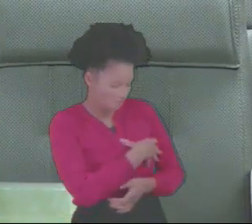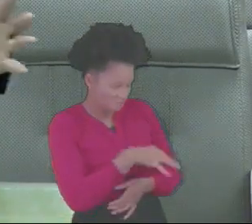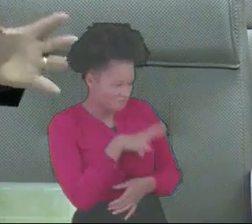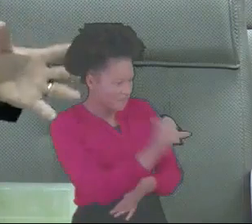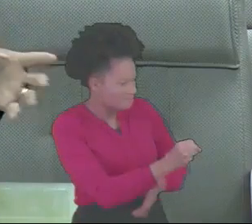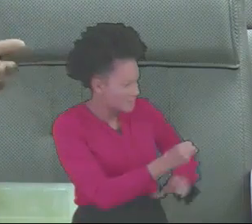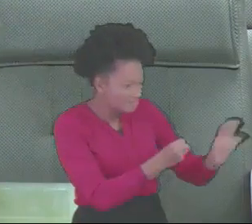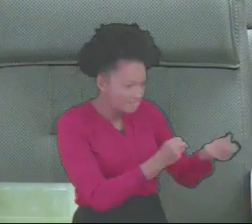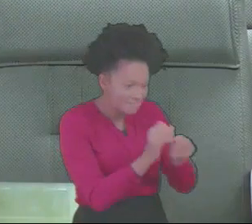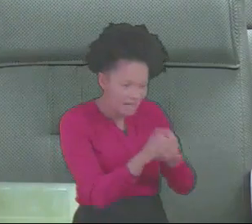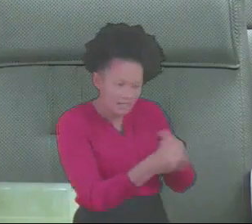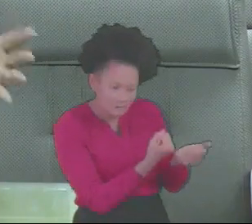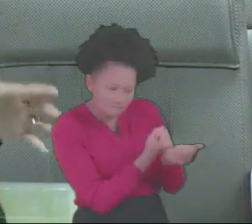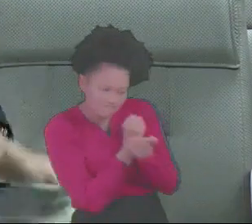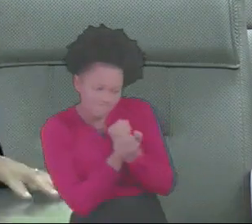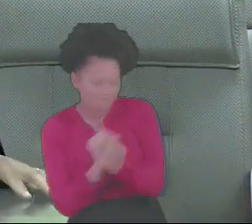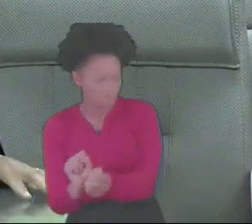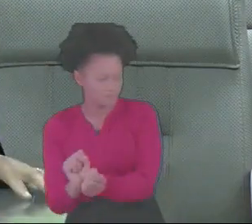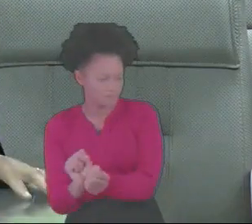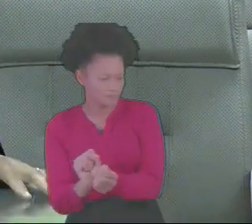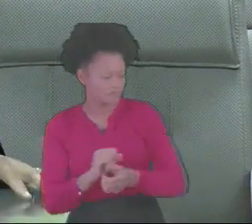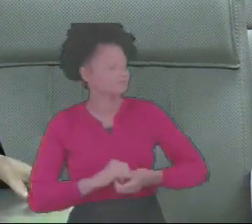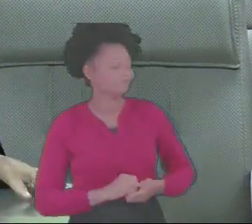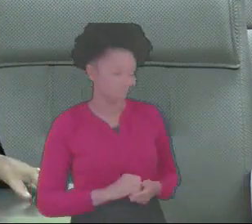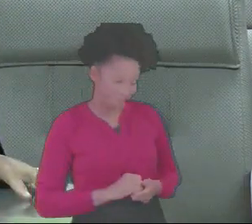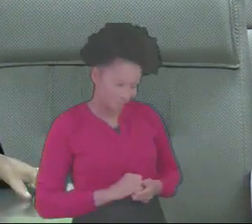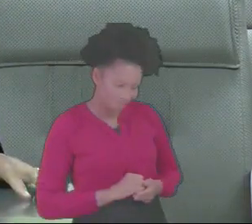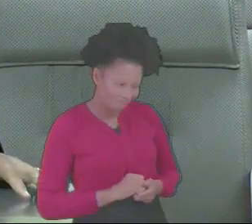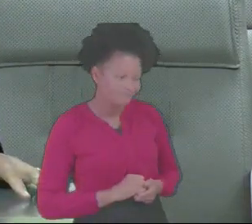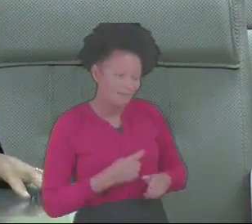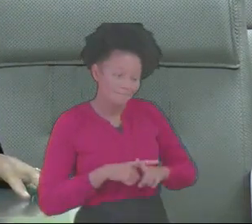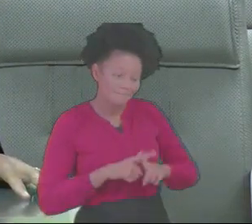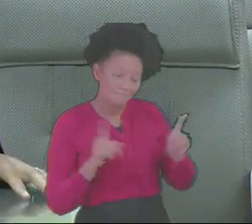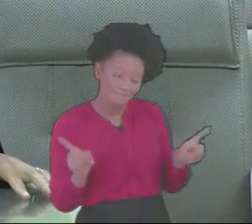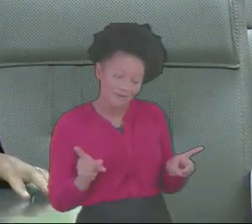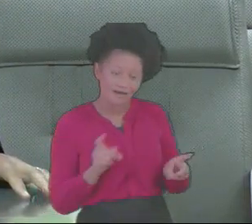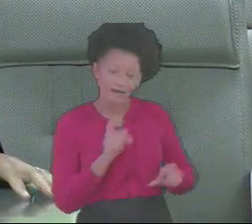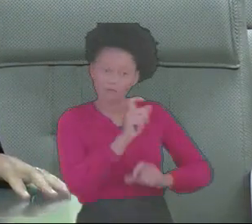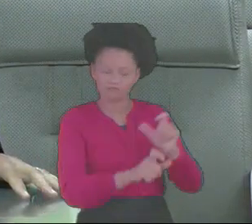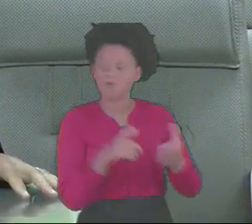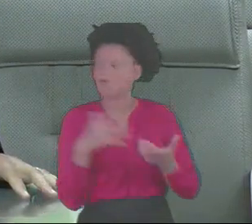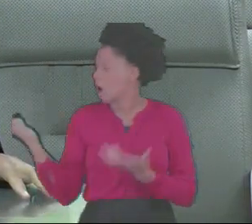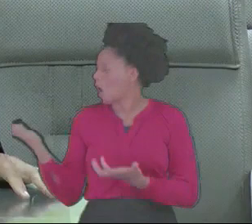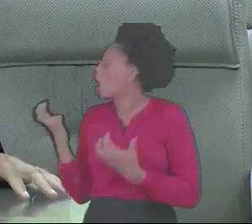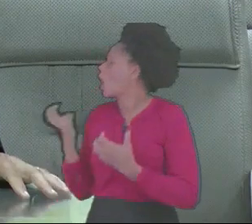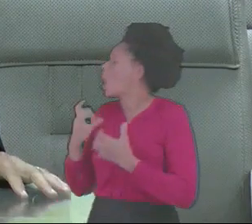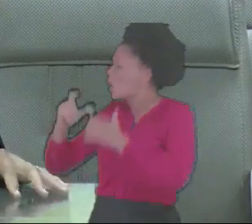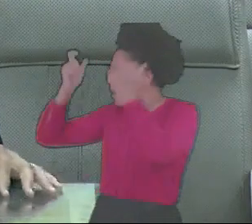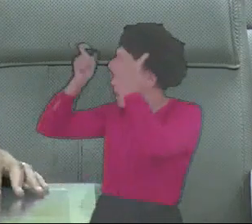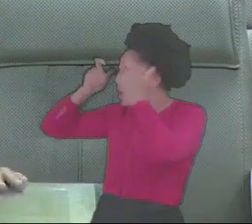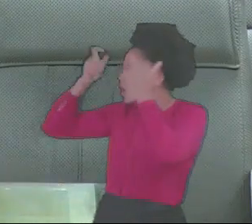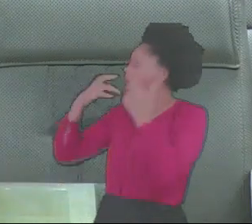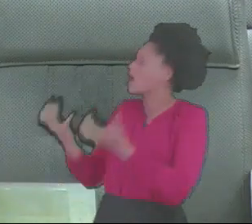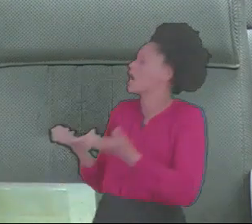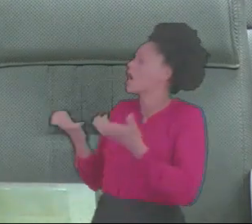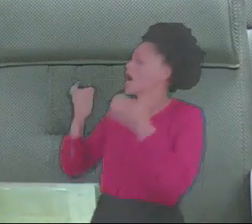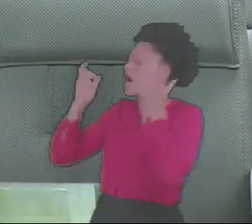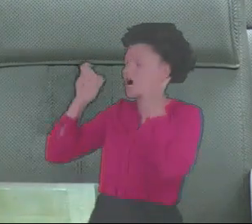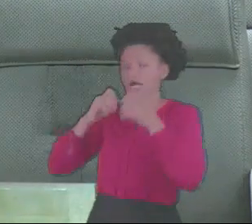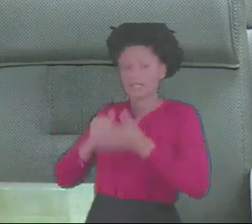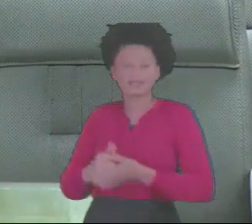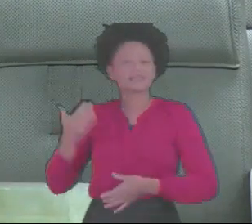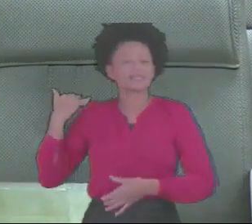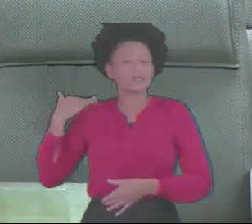como escravos como servos É mas o povo quer o avião